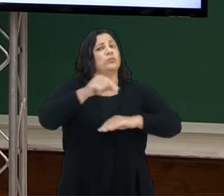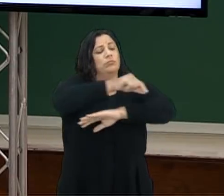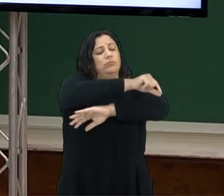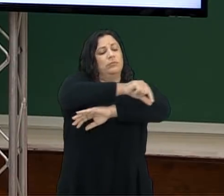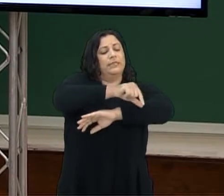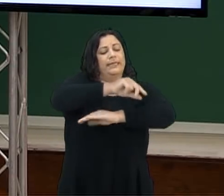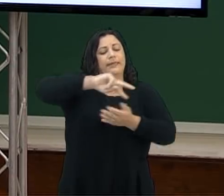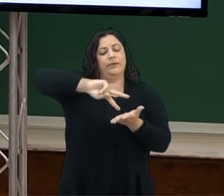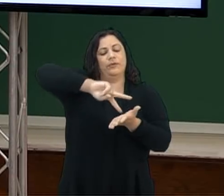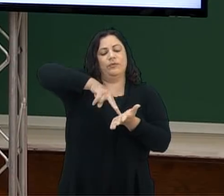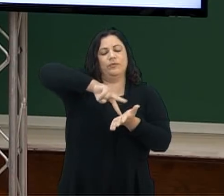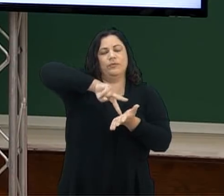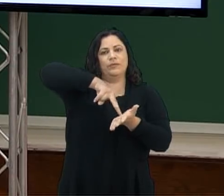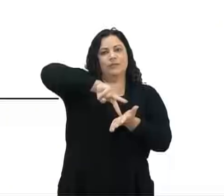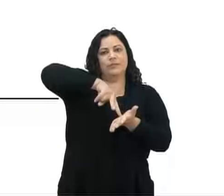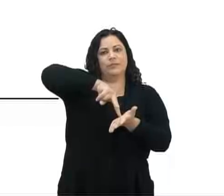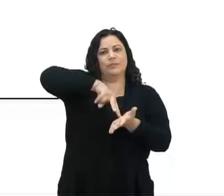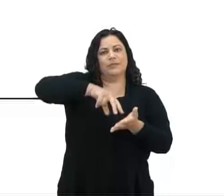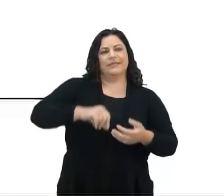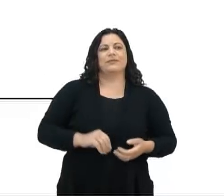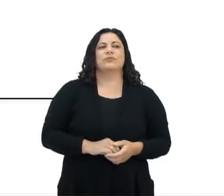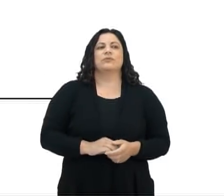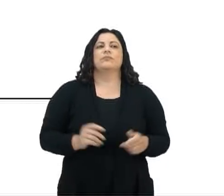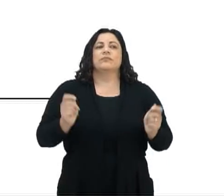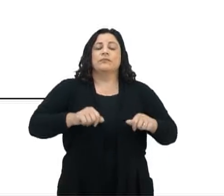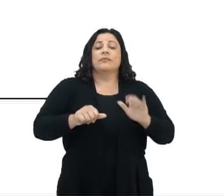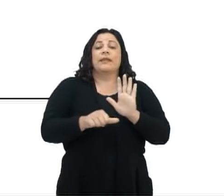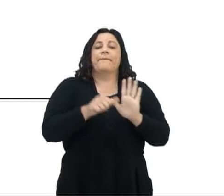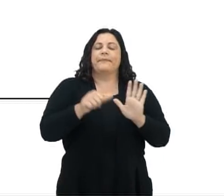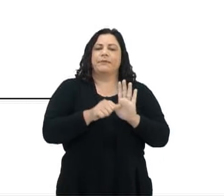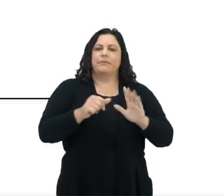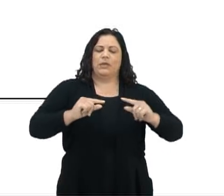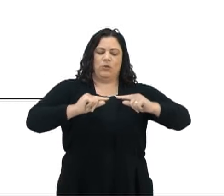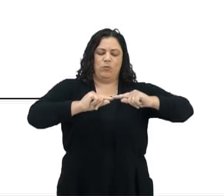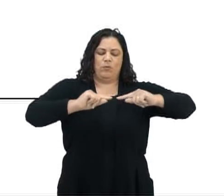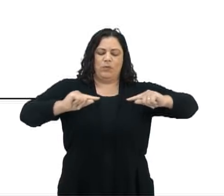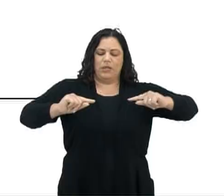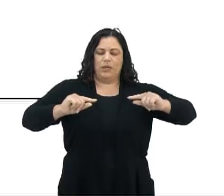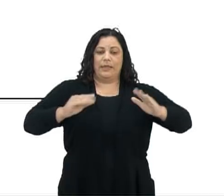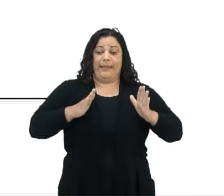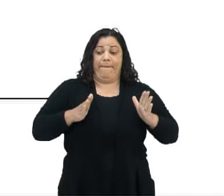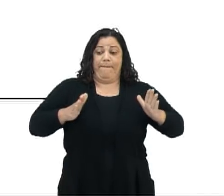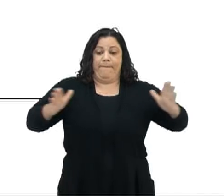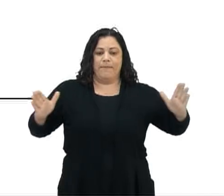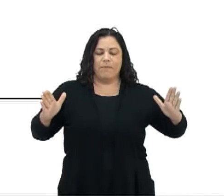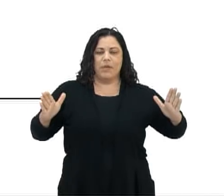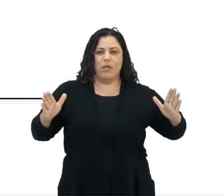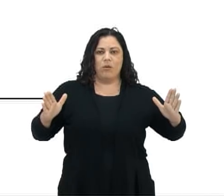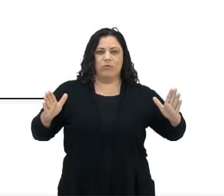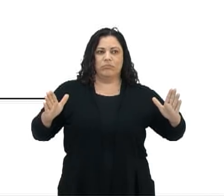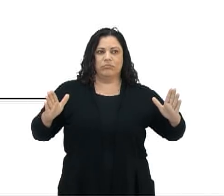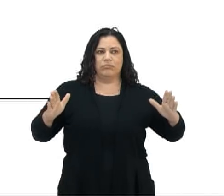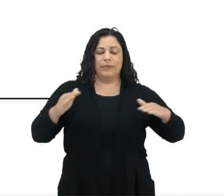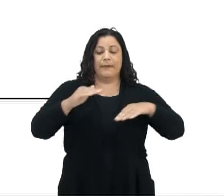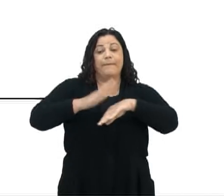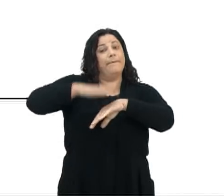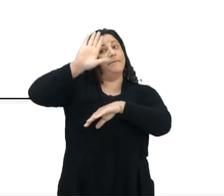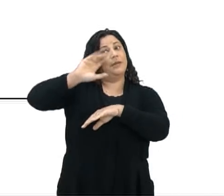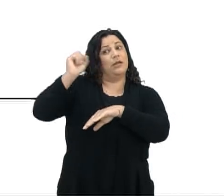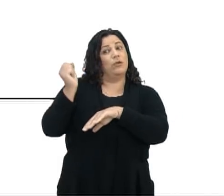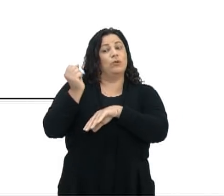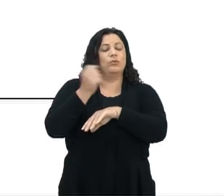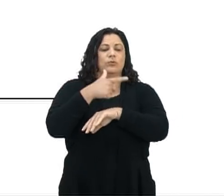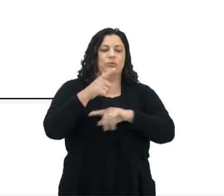compasso, tá? Então a primeira coisa que a gente vai fazer é uma reta suporte que seja maior do que o lado do quadrado que você quer. Então eu